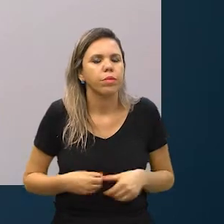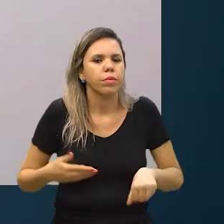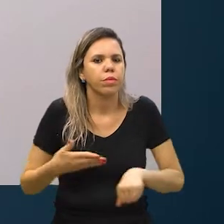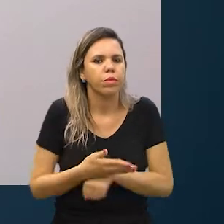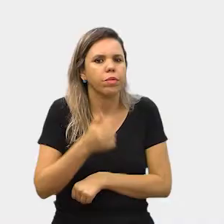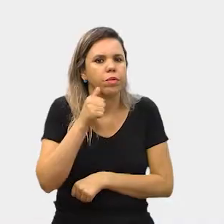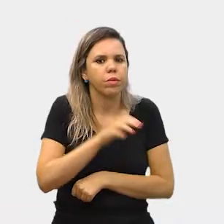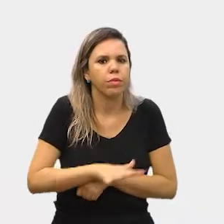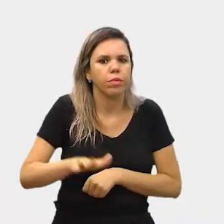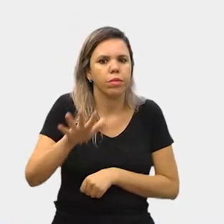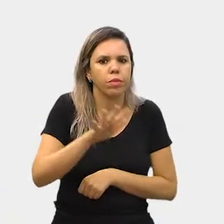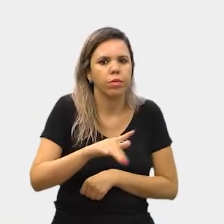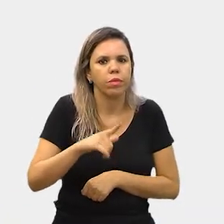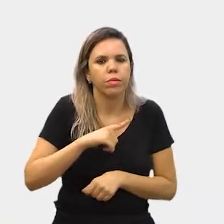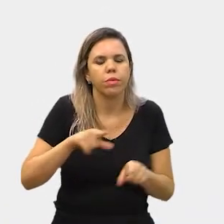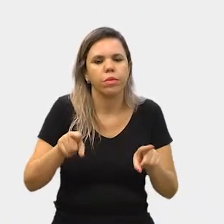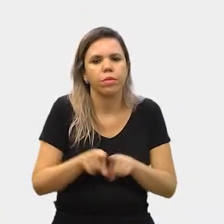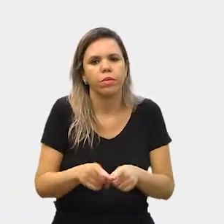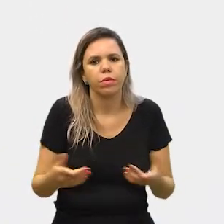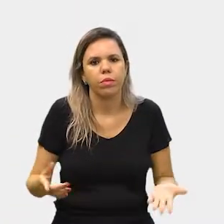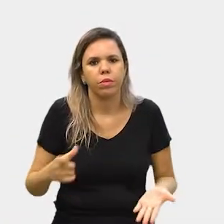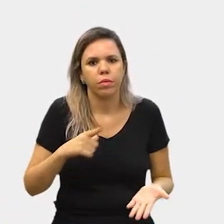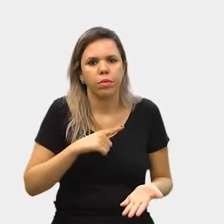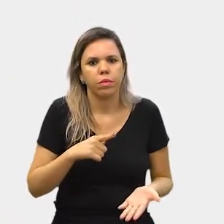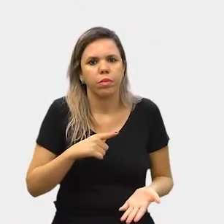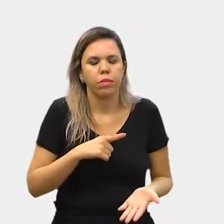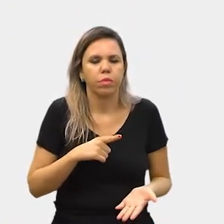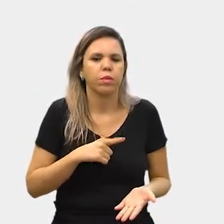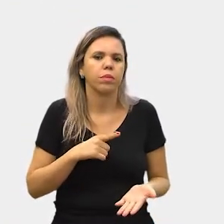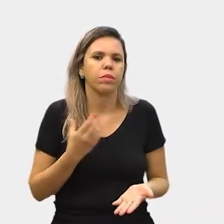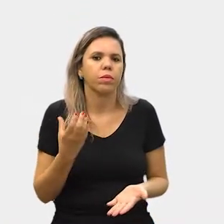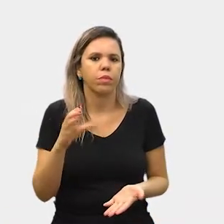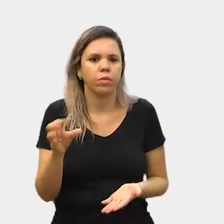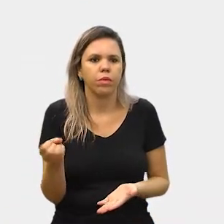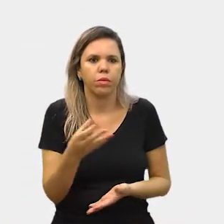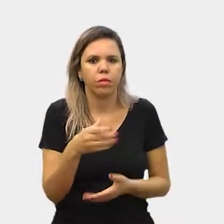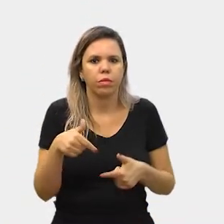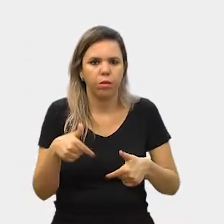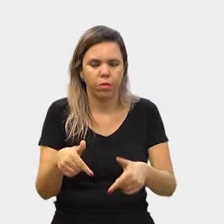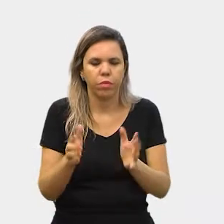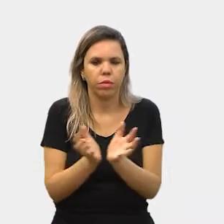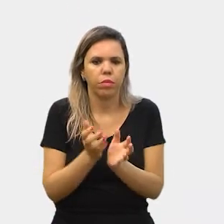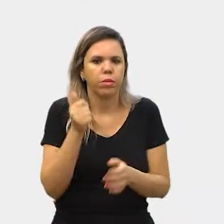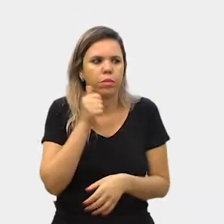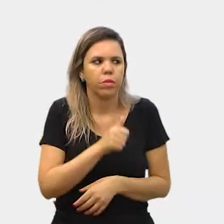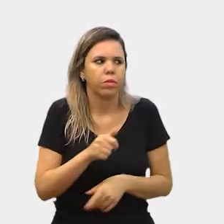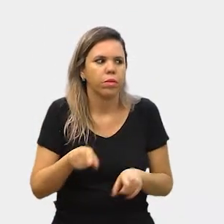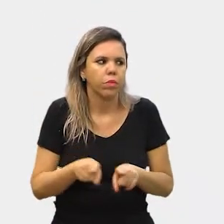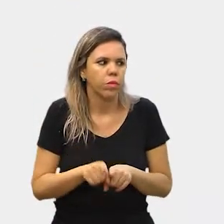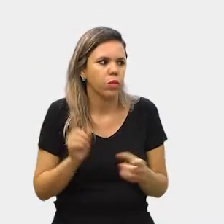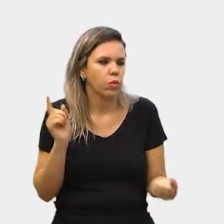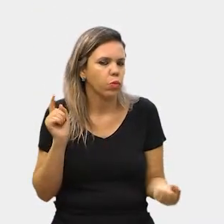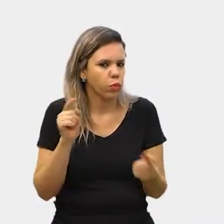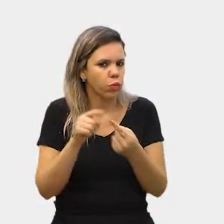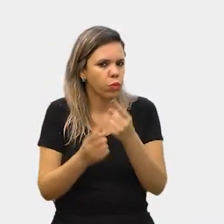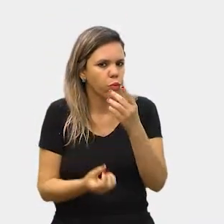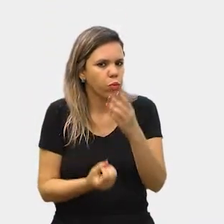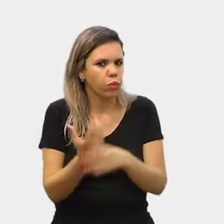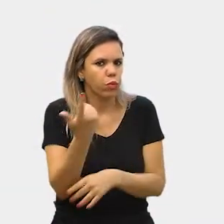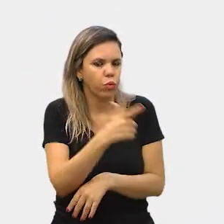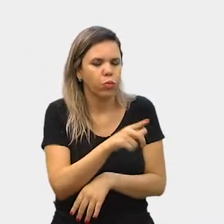essas mulheres. E a gente também agora tem o Marketplace, que é uma nova frente da Agromulher, que tem como objetivo